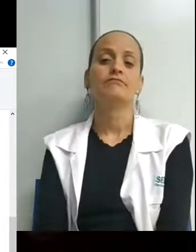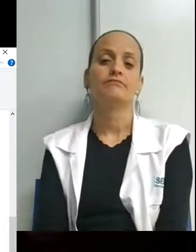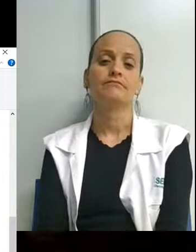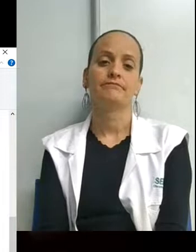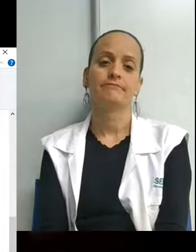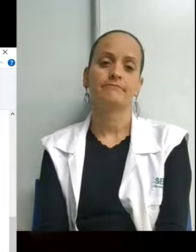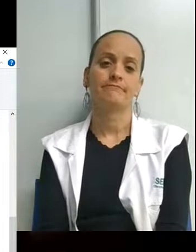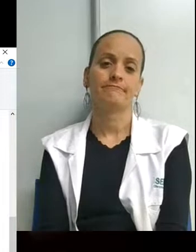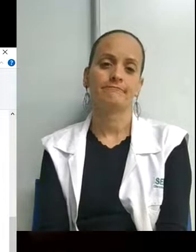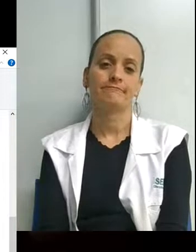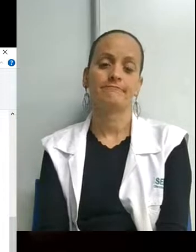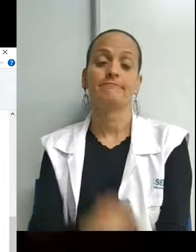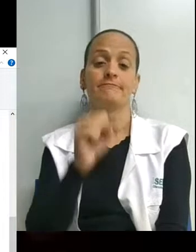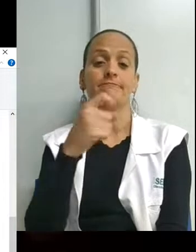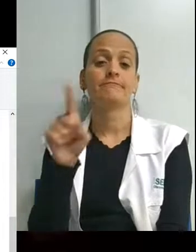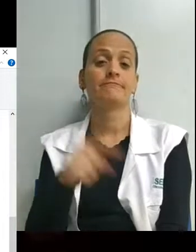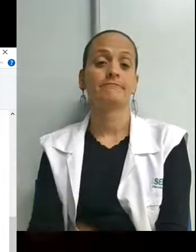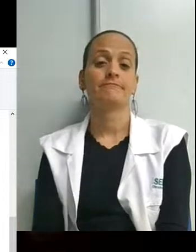Sim ou não?